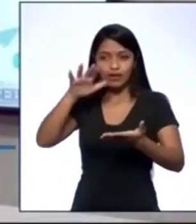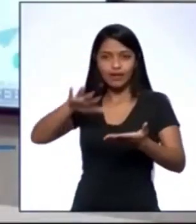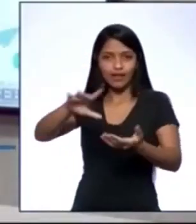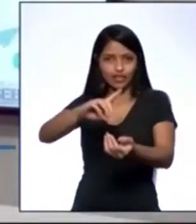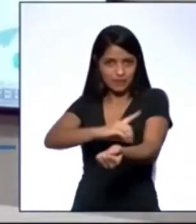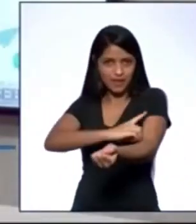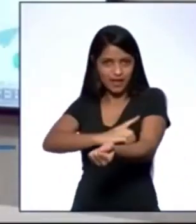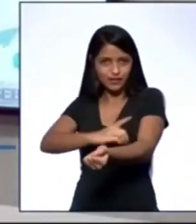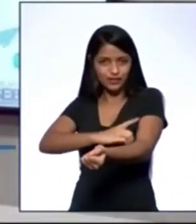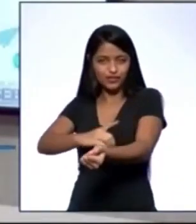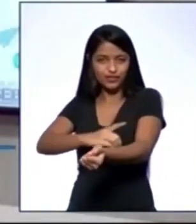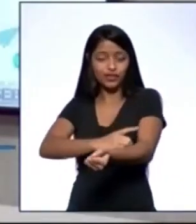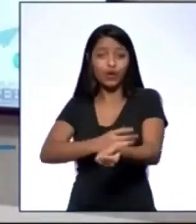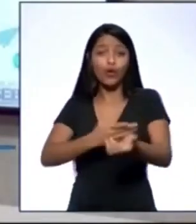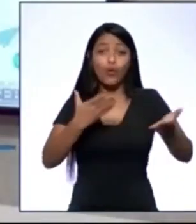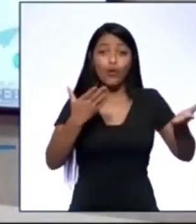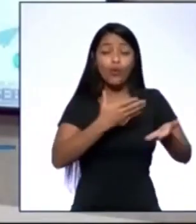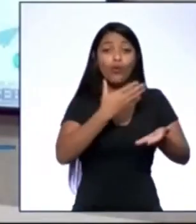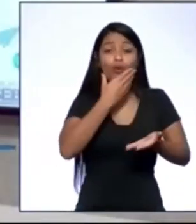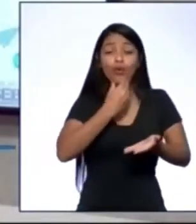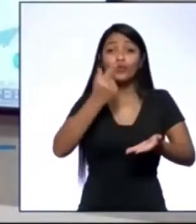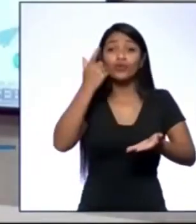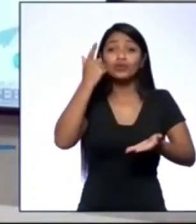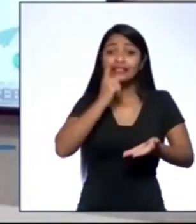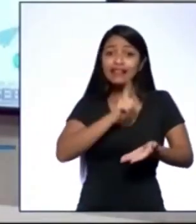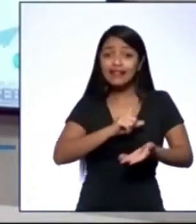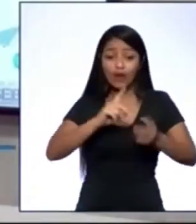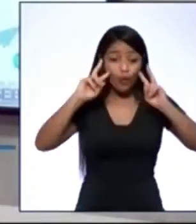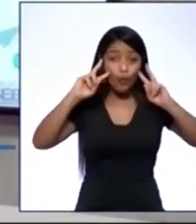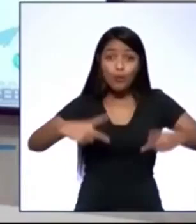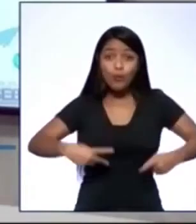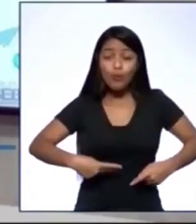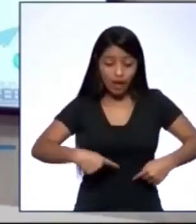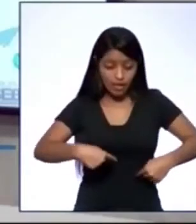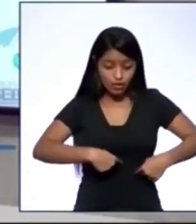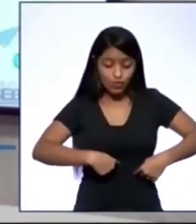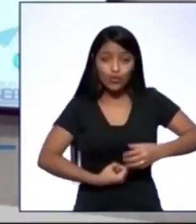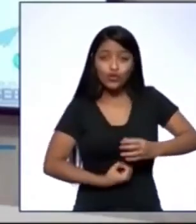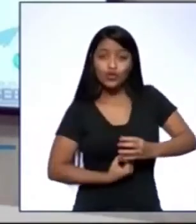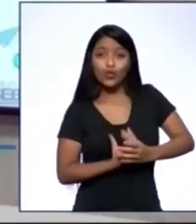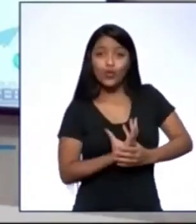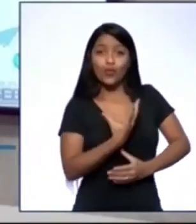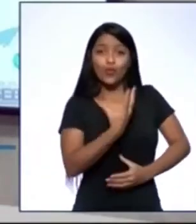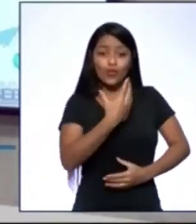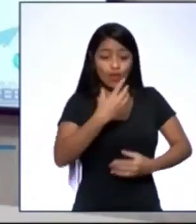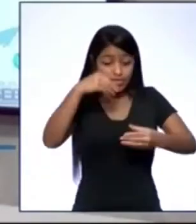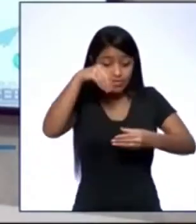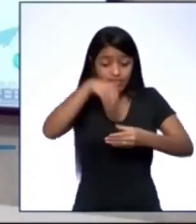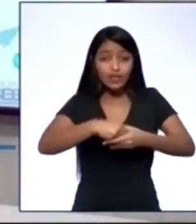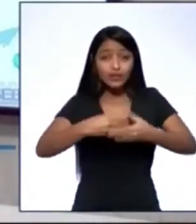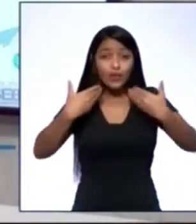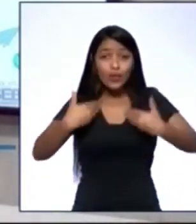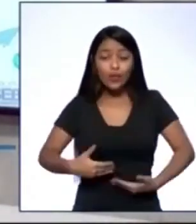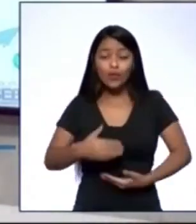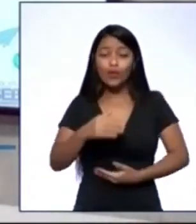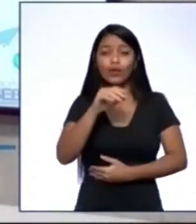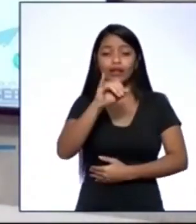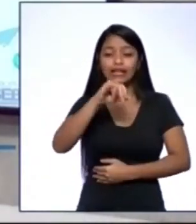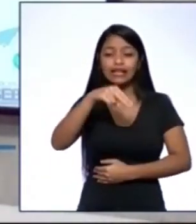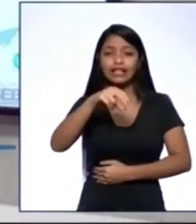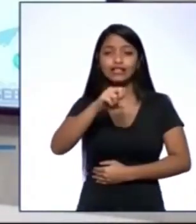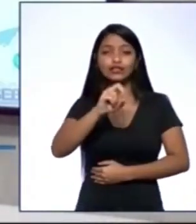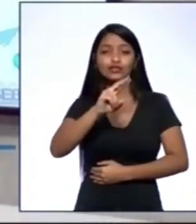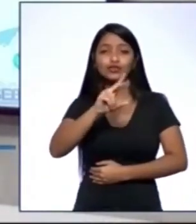produzir para o diabético a insulina humana. A insulina humana está sendo fabricada hoje por bactérias